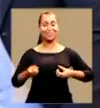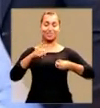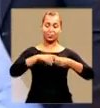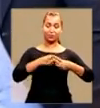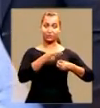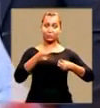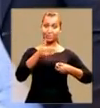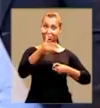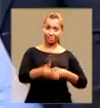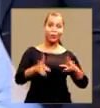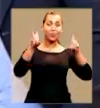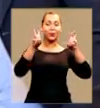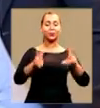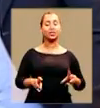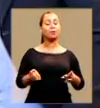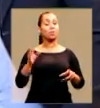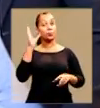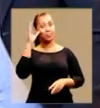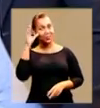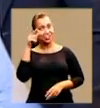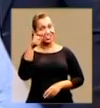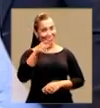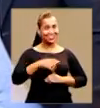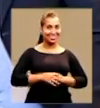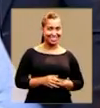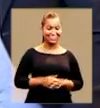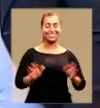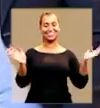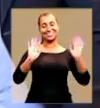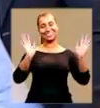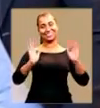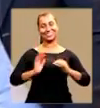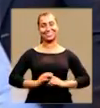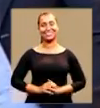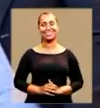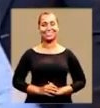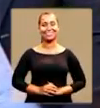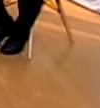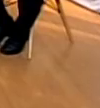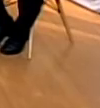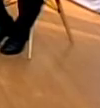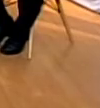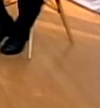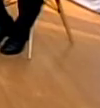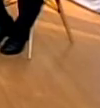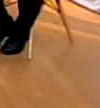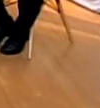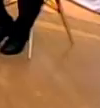gostado. A gente volta na próxima semana com outro tema interessante para você. Tchau, tchau. Tchau.